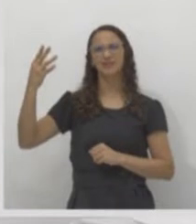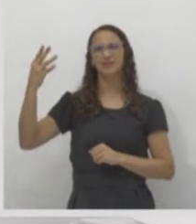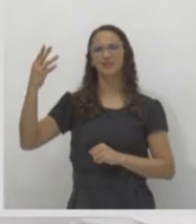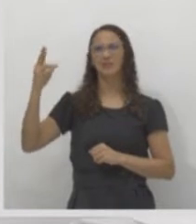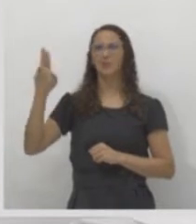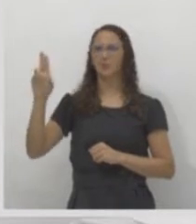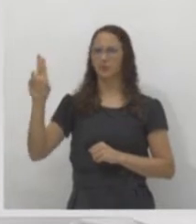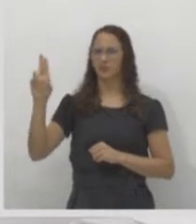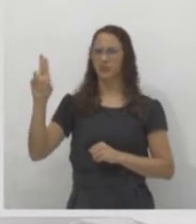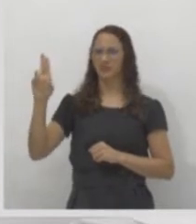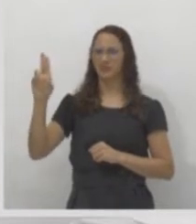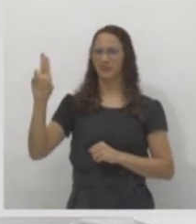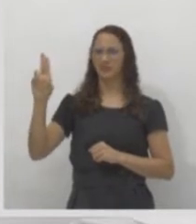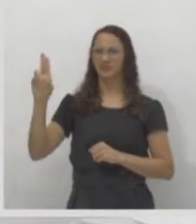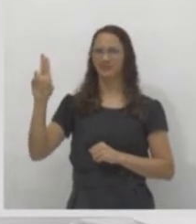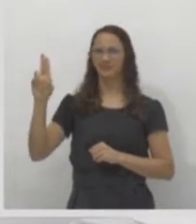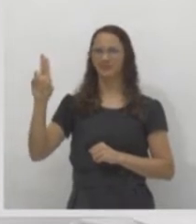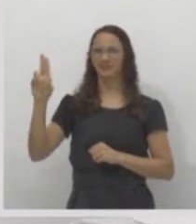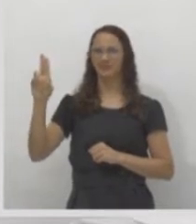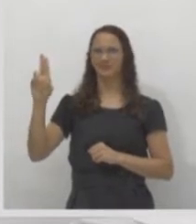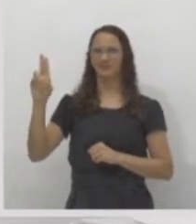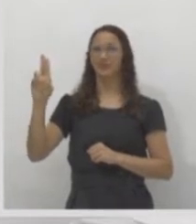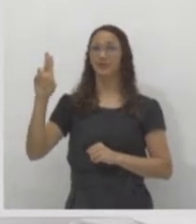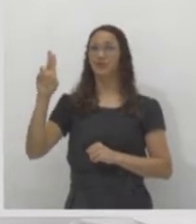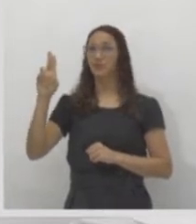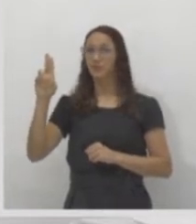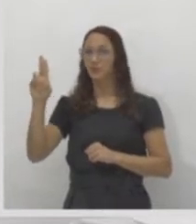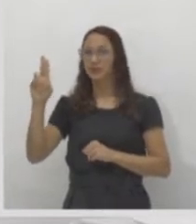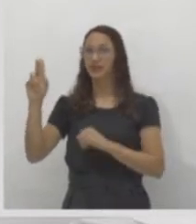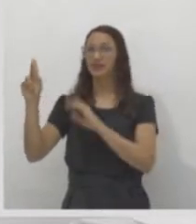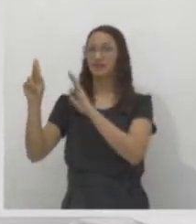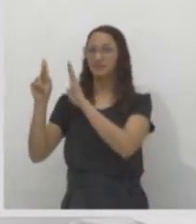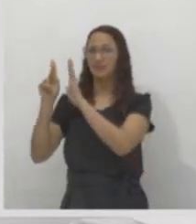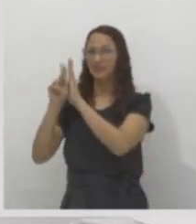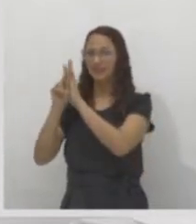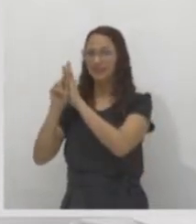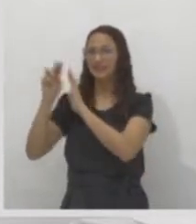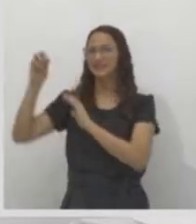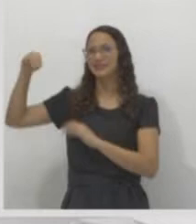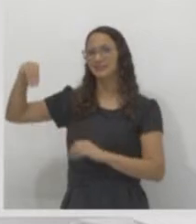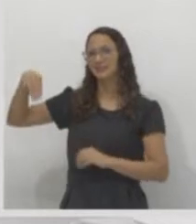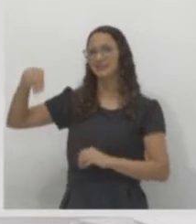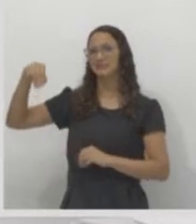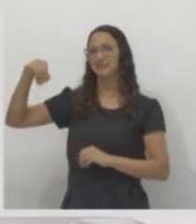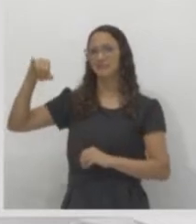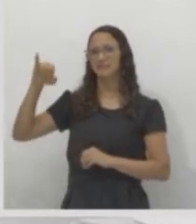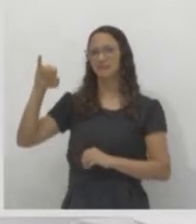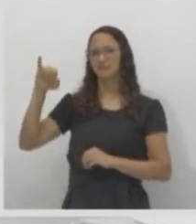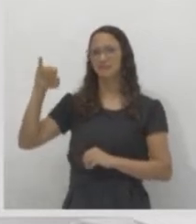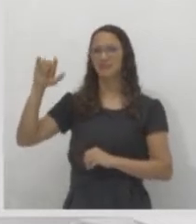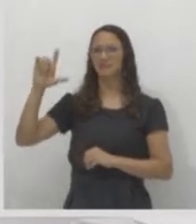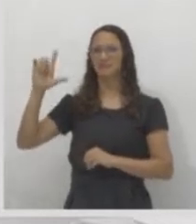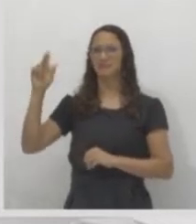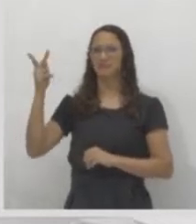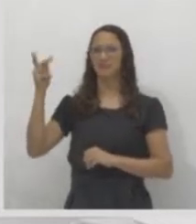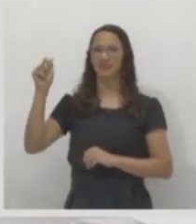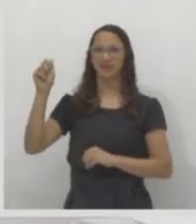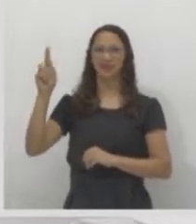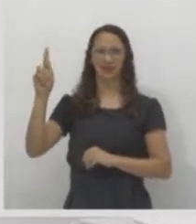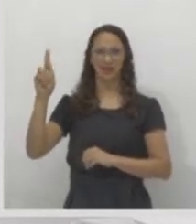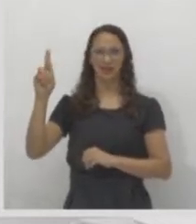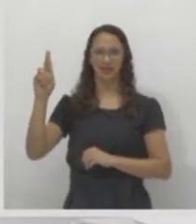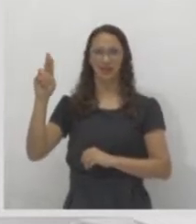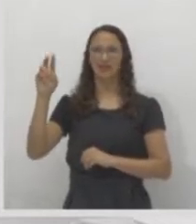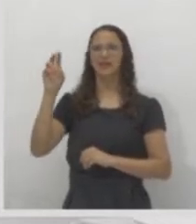Só que essa unidade agora, ela é unidade de milhar. A quinta ordem com a dezena de